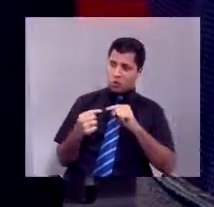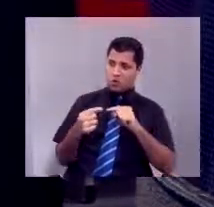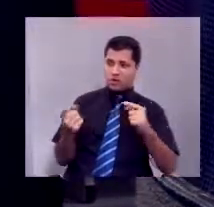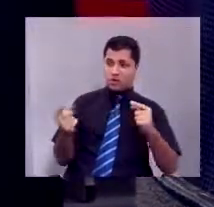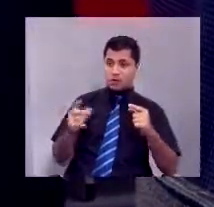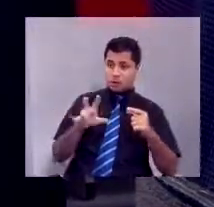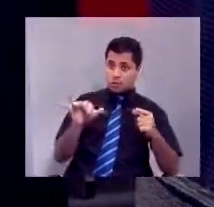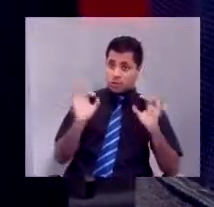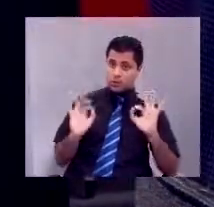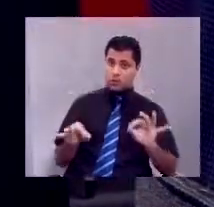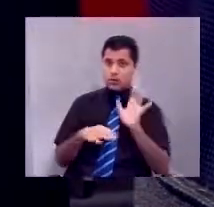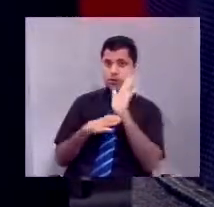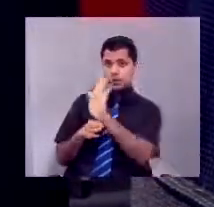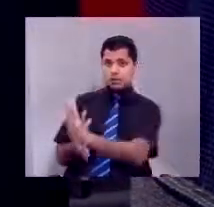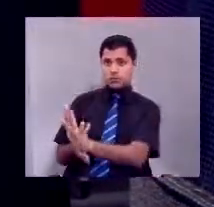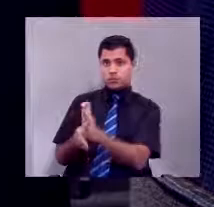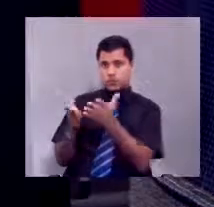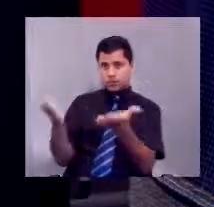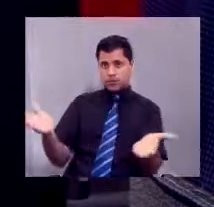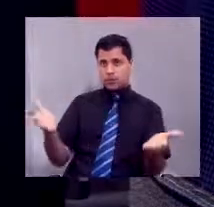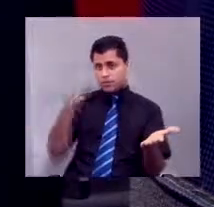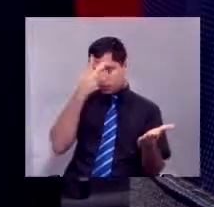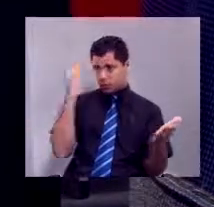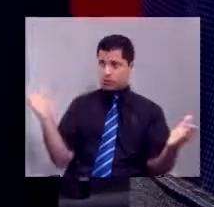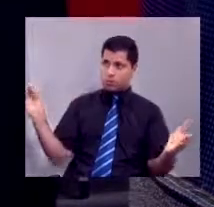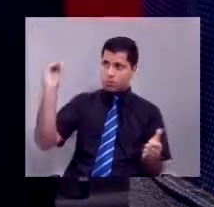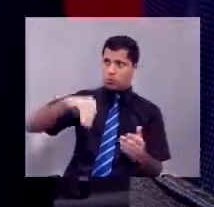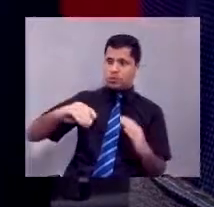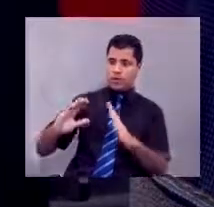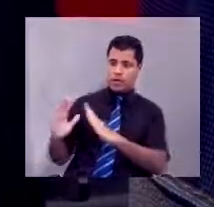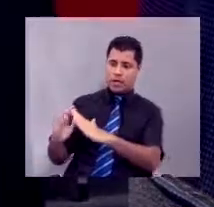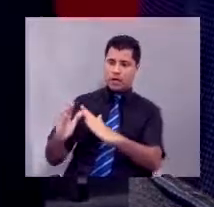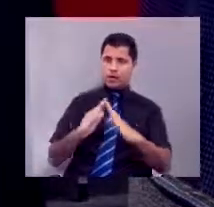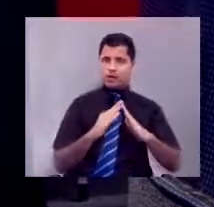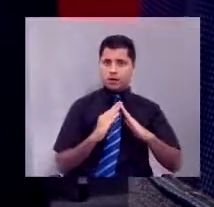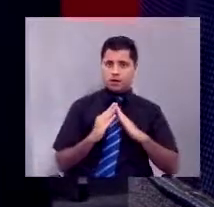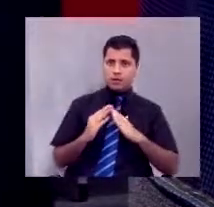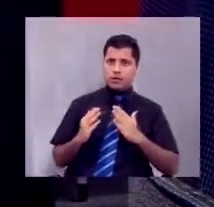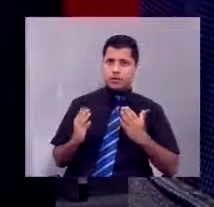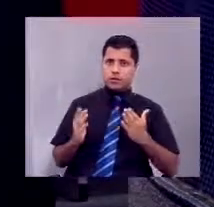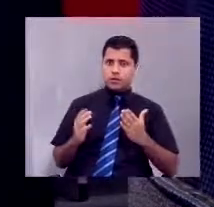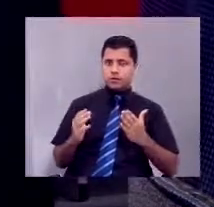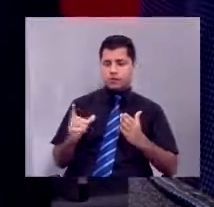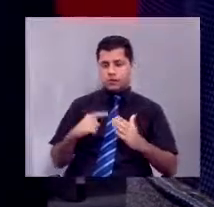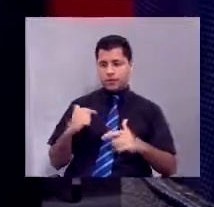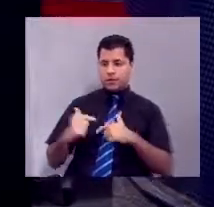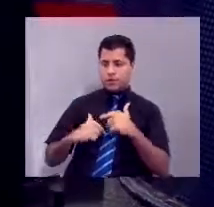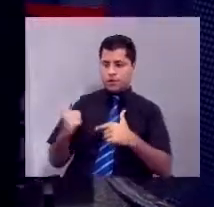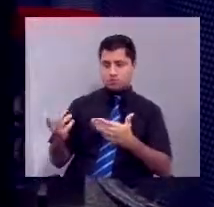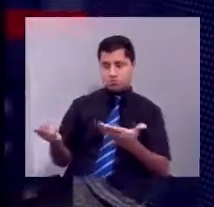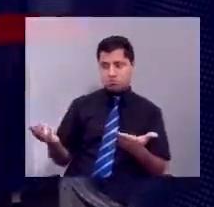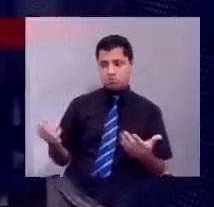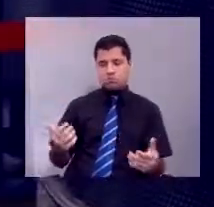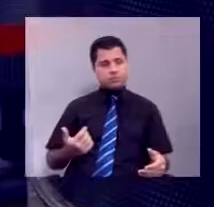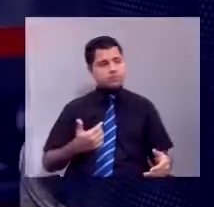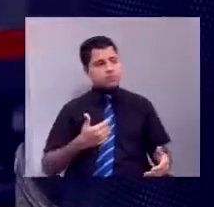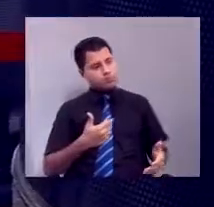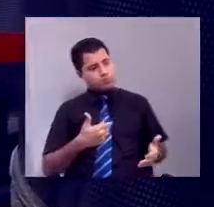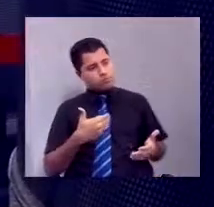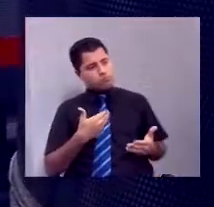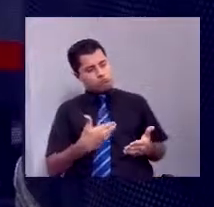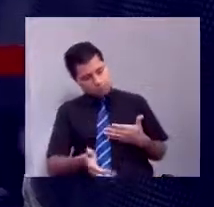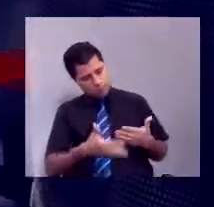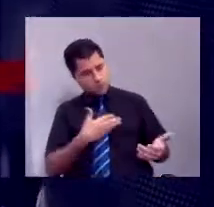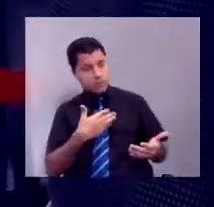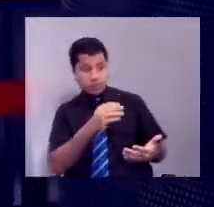vai auxiliar o residente que vem aqui para Guarulhos exercer aí a sua residência? De qualquer maneira,